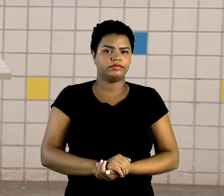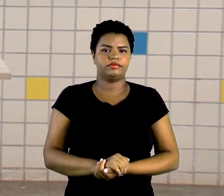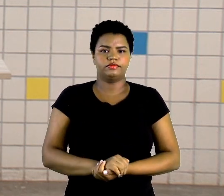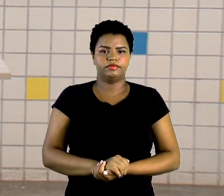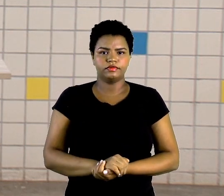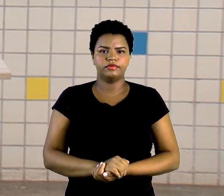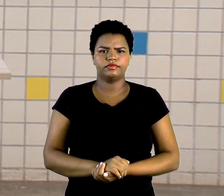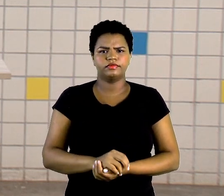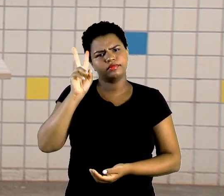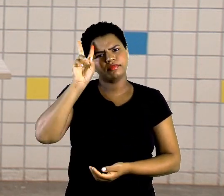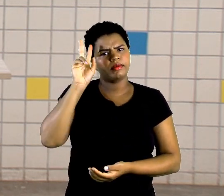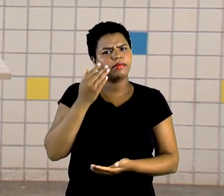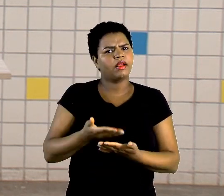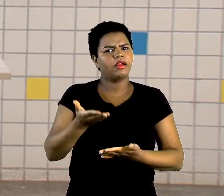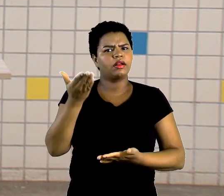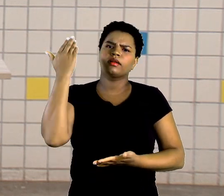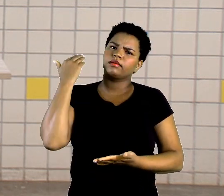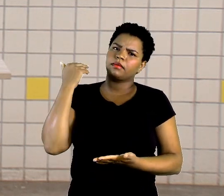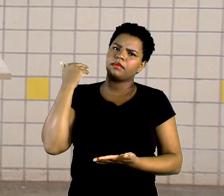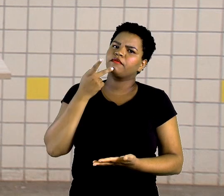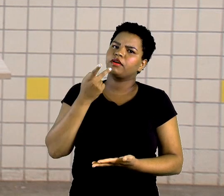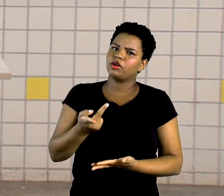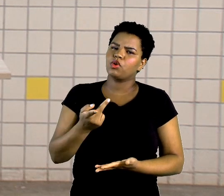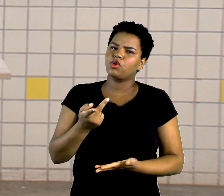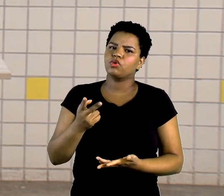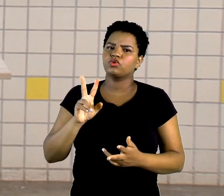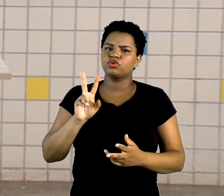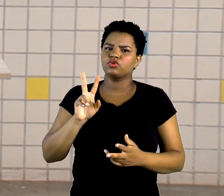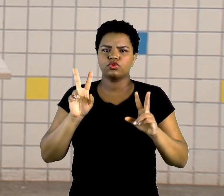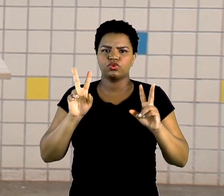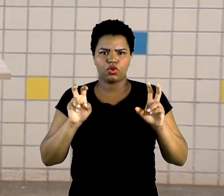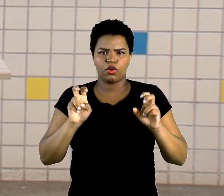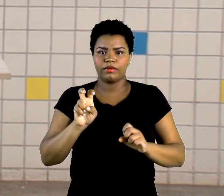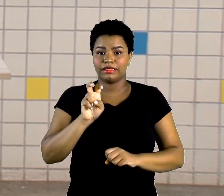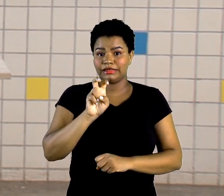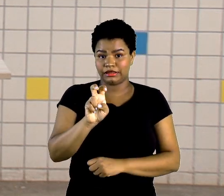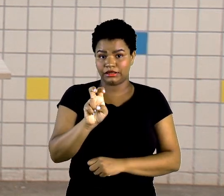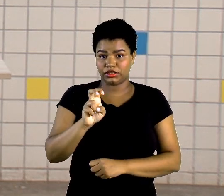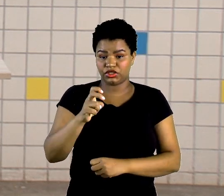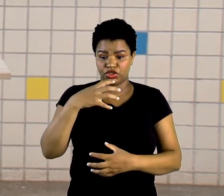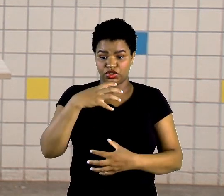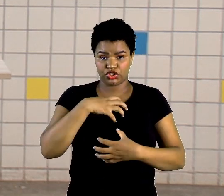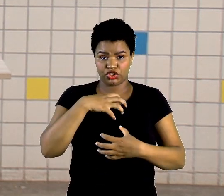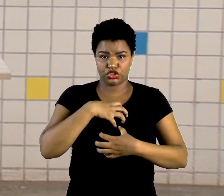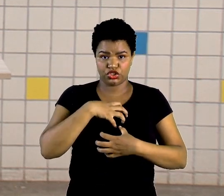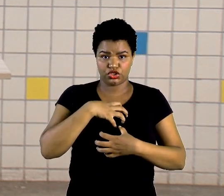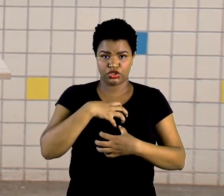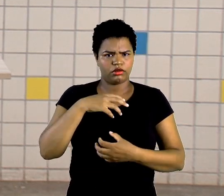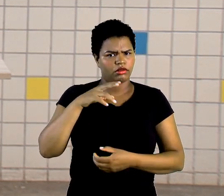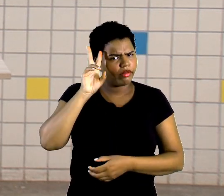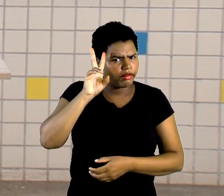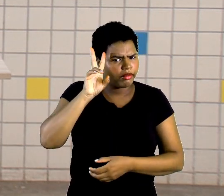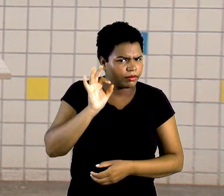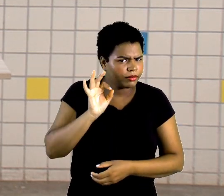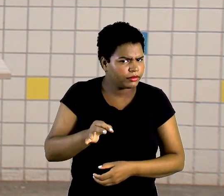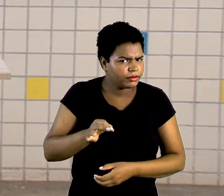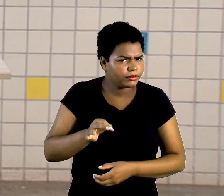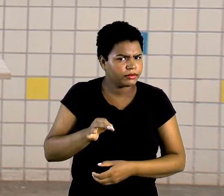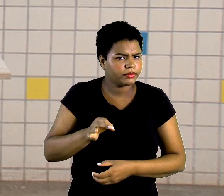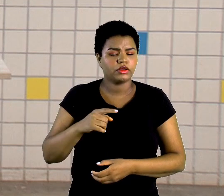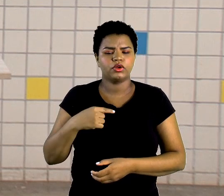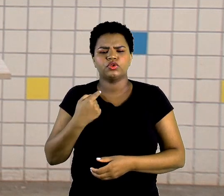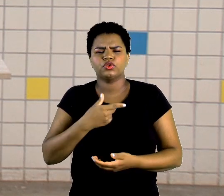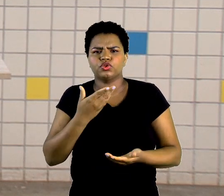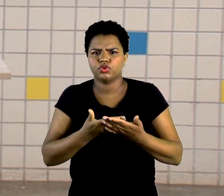das nossas aulas, falamos a respeito dos nossos 5 sentidos. Vocês estão lembrados que nós